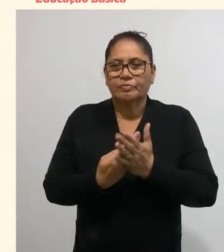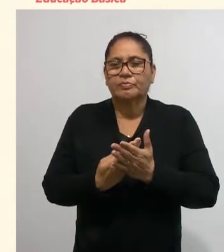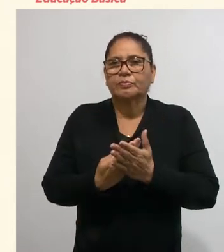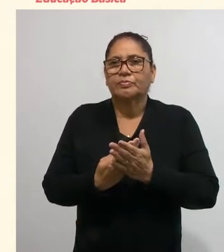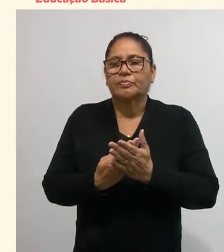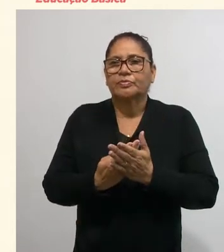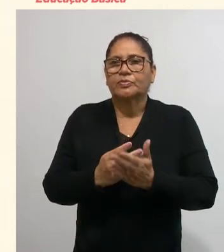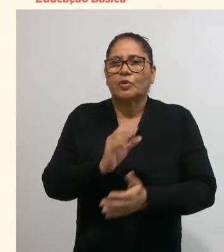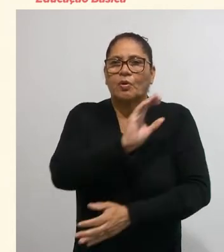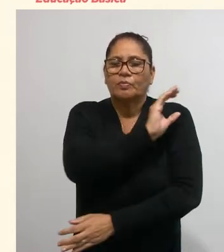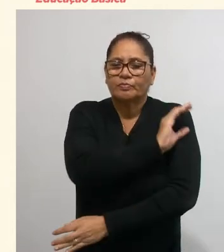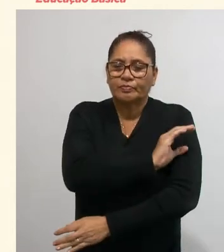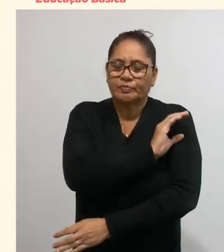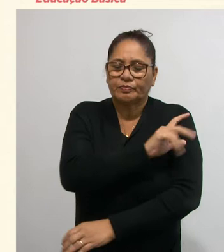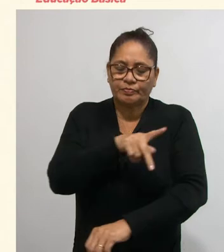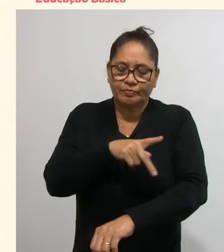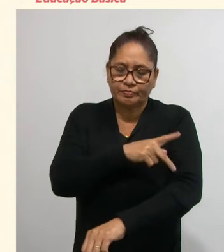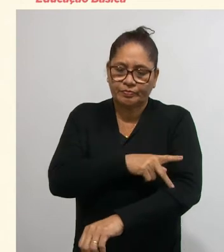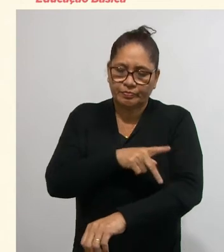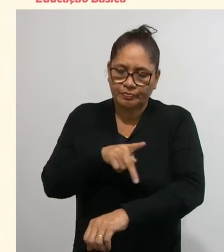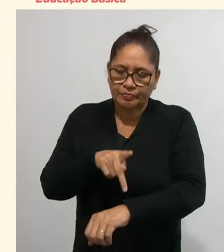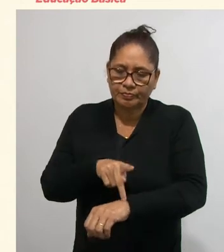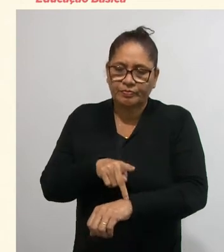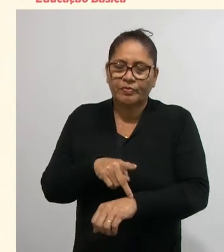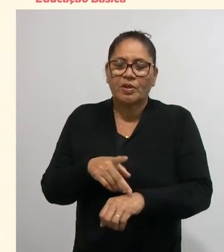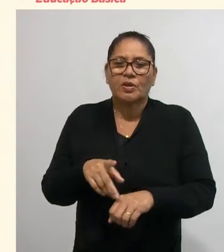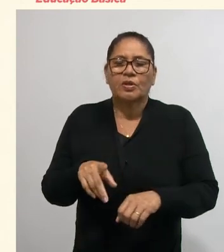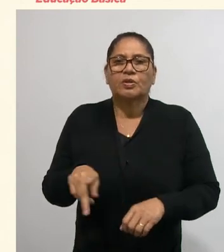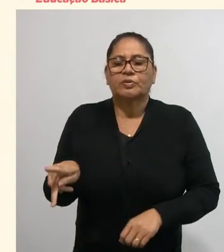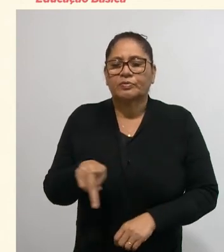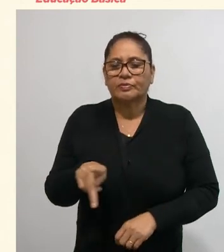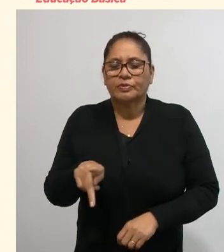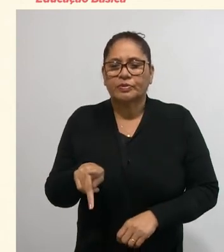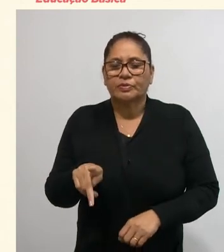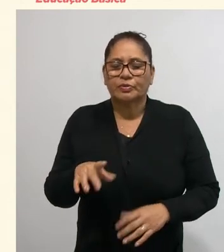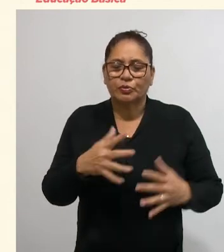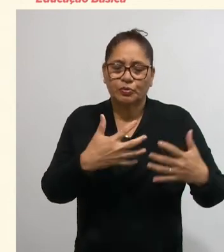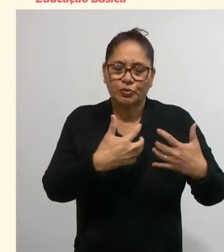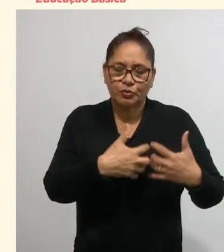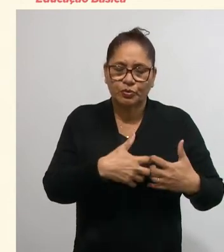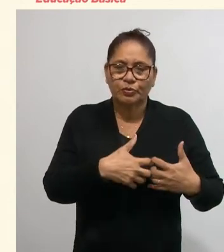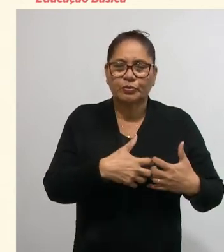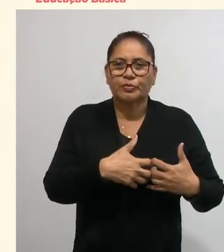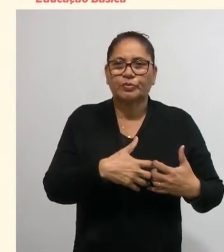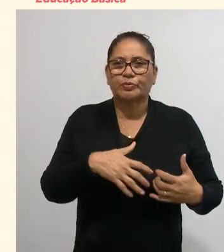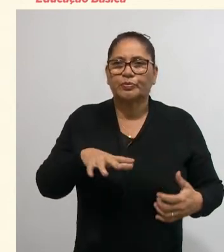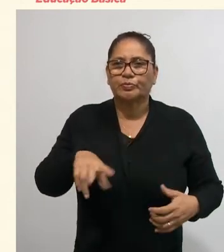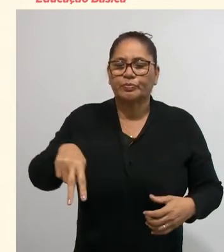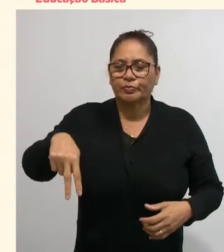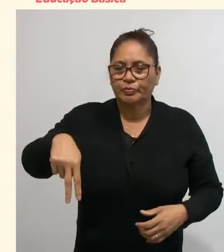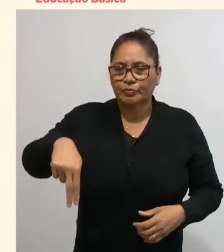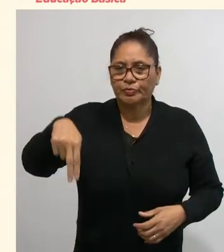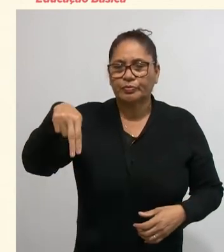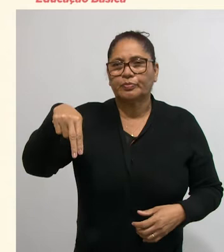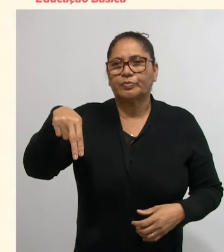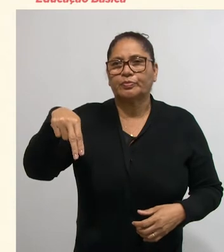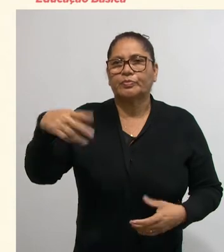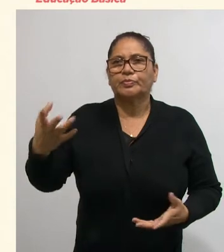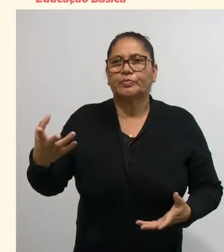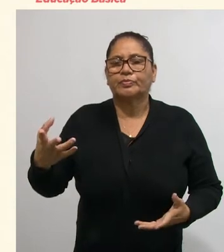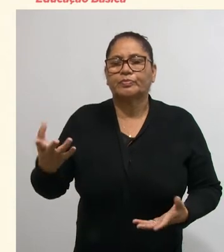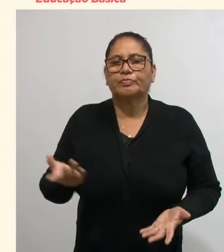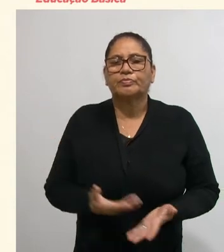atuando como supervisora coordenadora pedagógica sou docente do IF né do campus Porto Velho zona norte